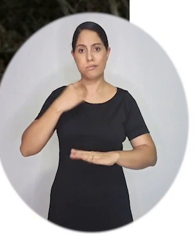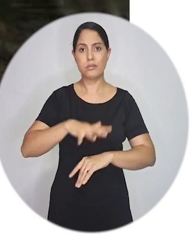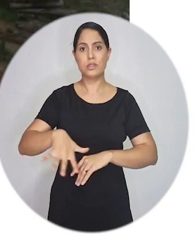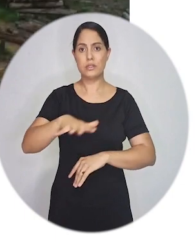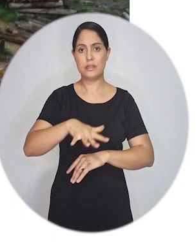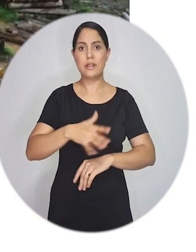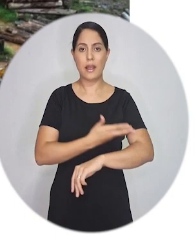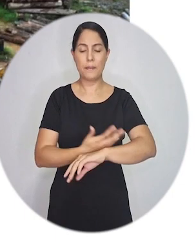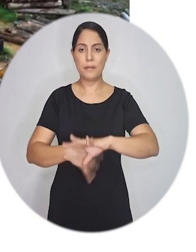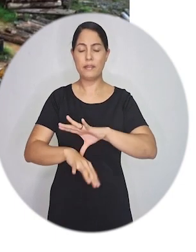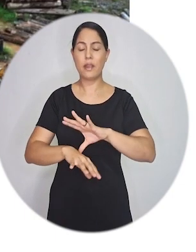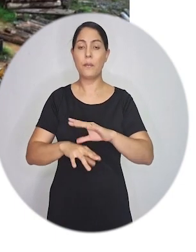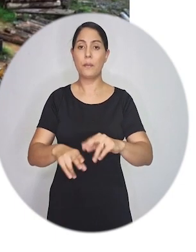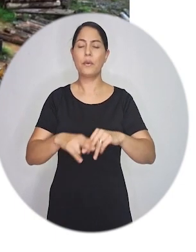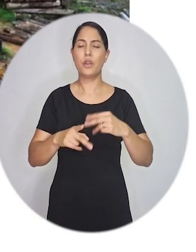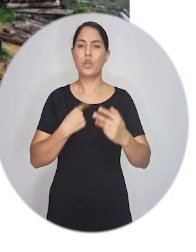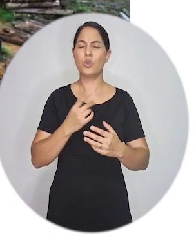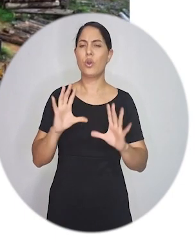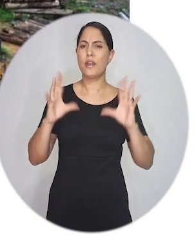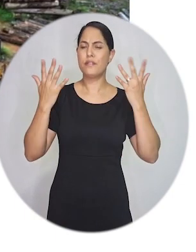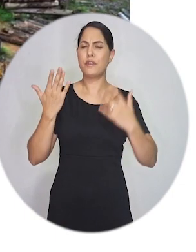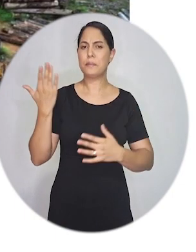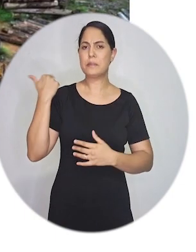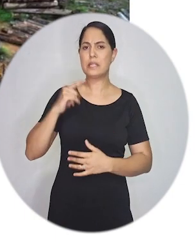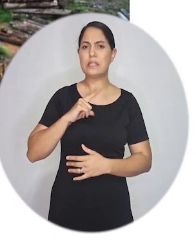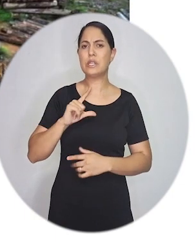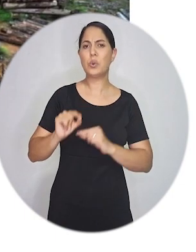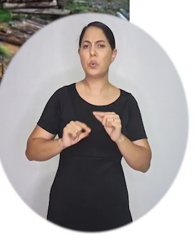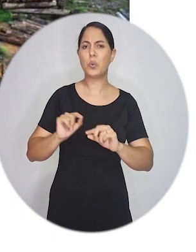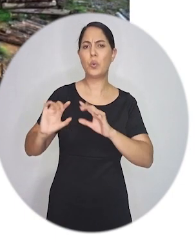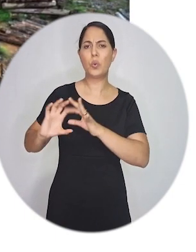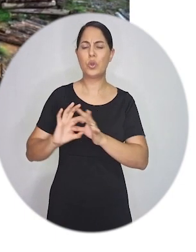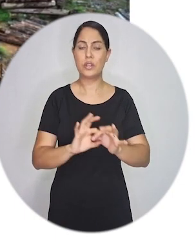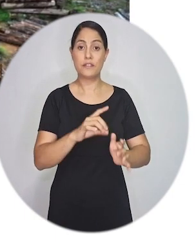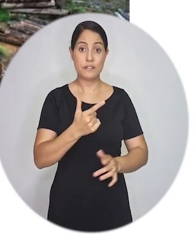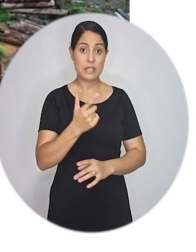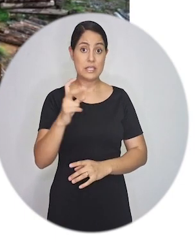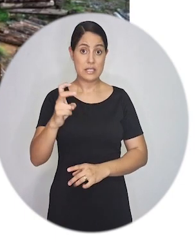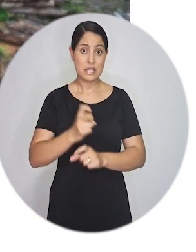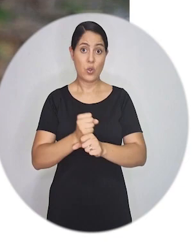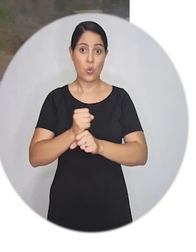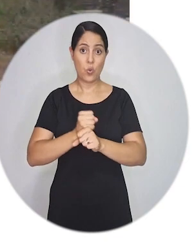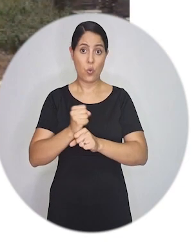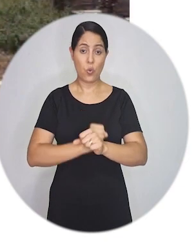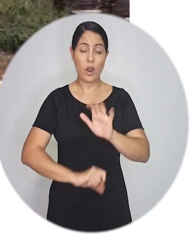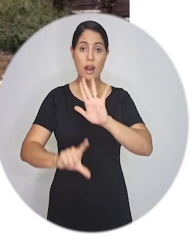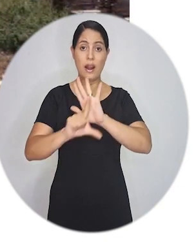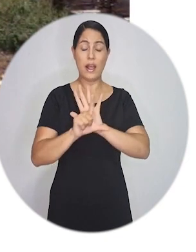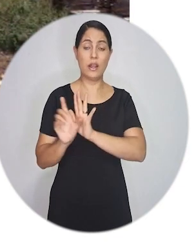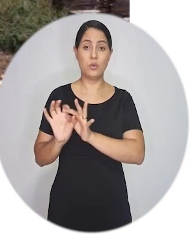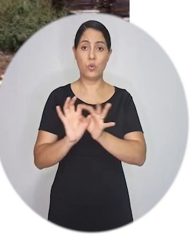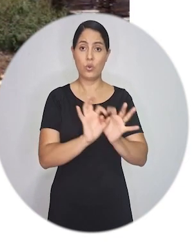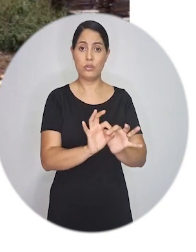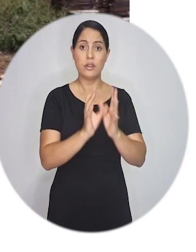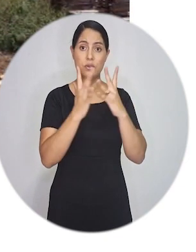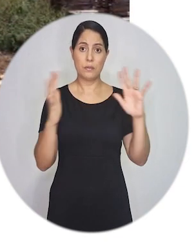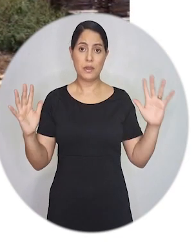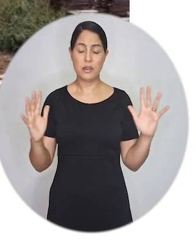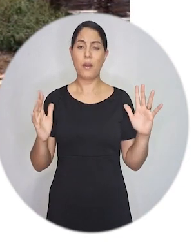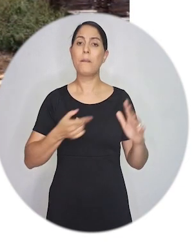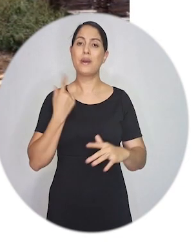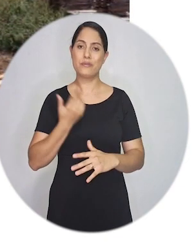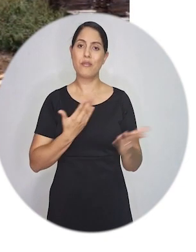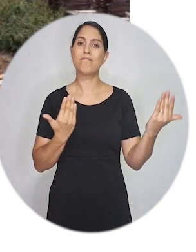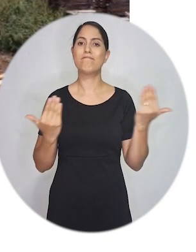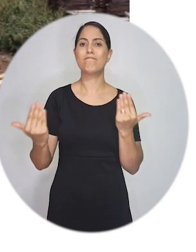que ainda precisamos de muita melhoria para que os crimes ambientais sejam efetivamente punidos. A lei é uma